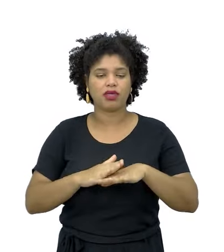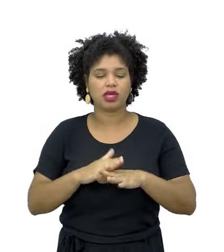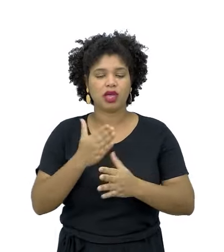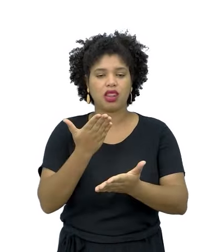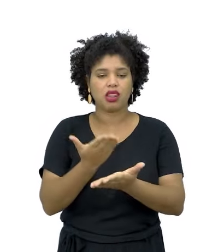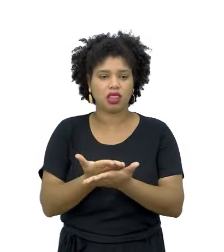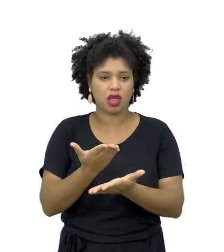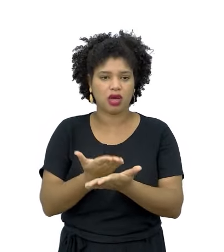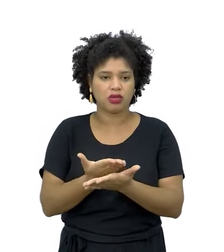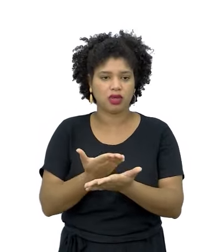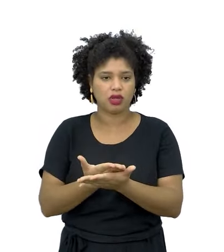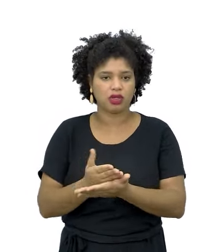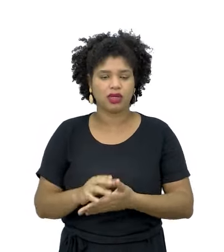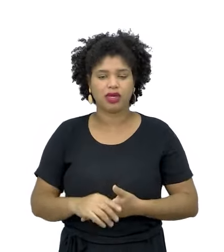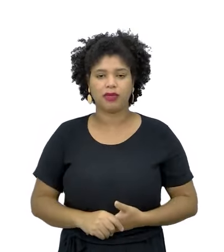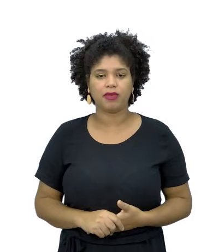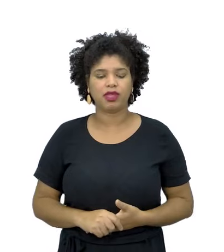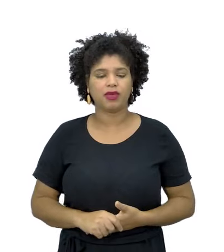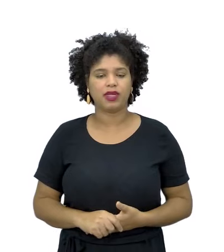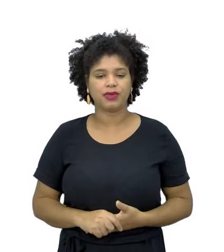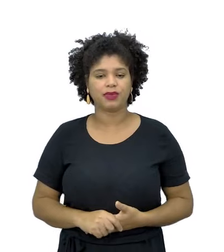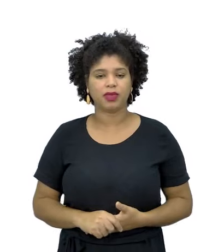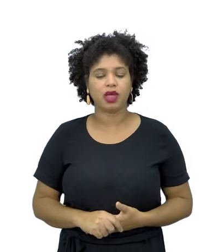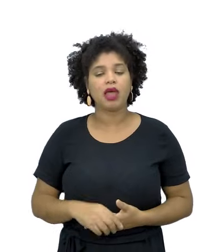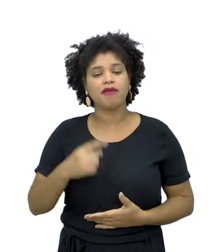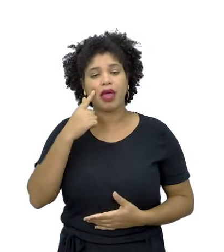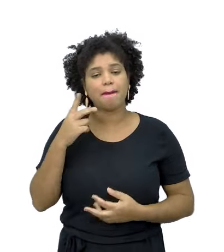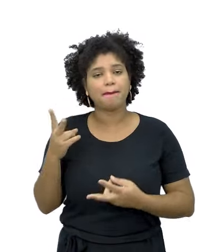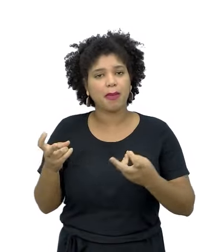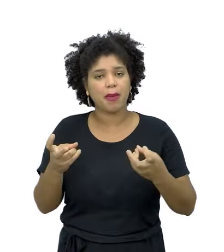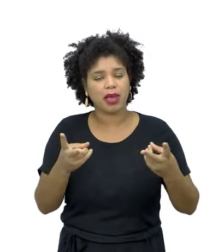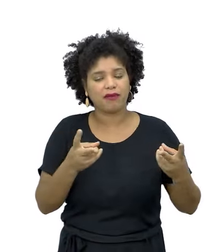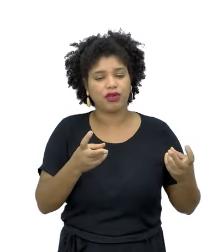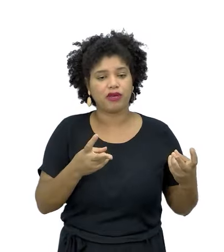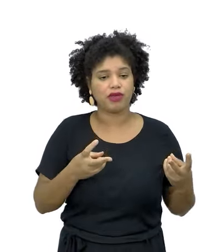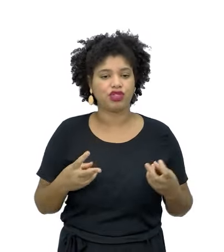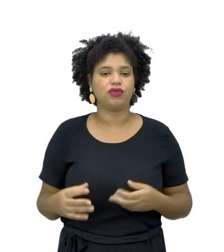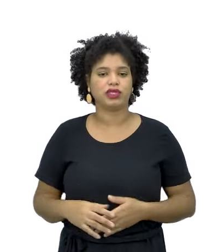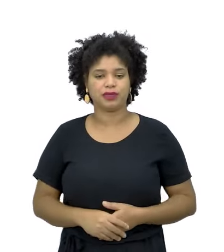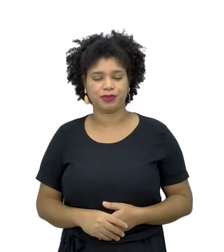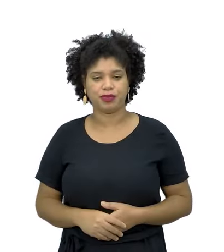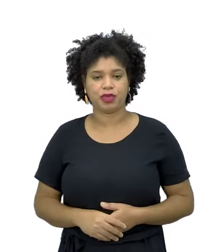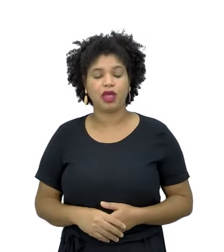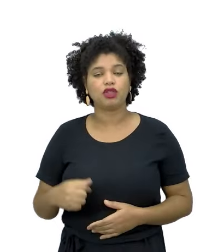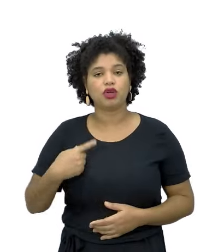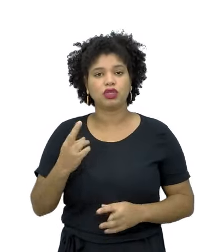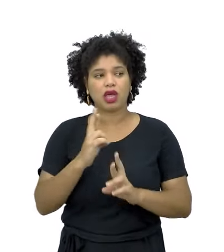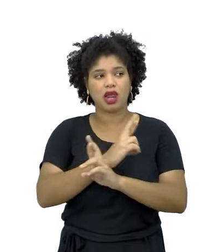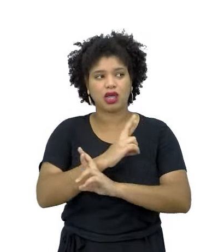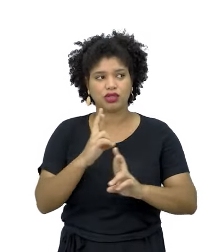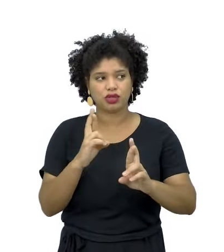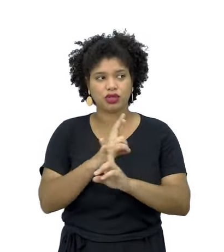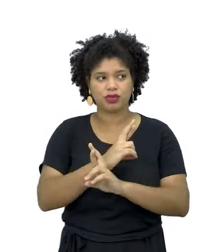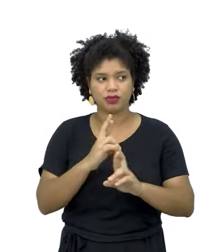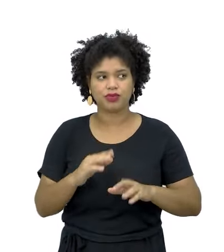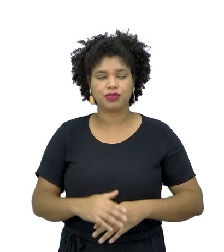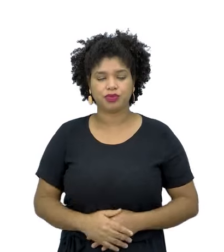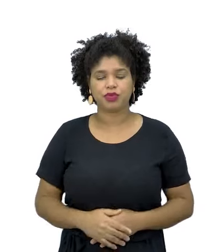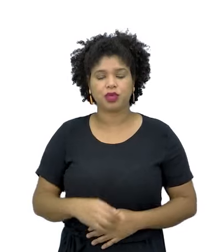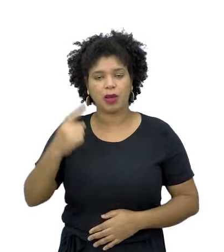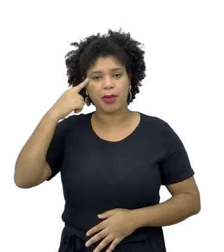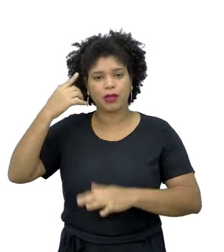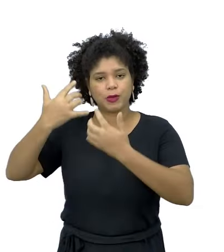aula e apresenta alguns cuidados a serem observados pelo professor, relacionando aos aspectos